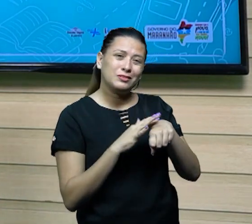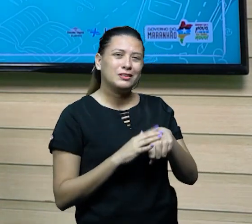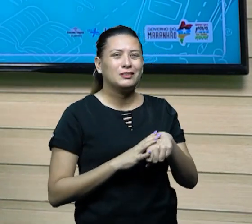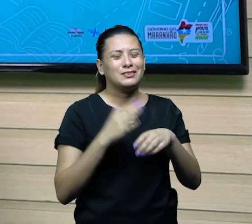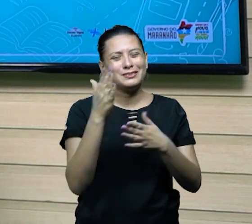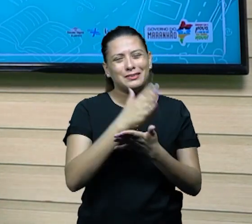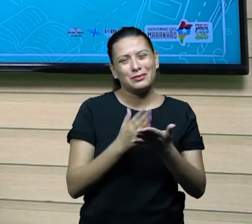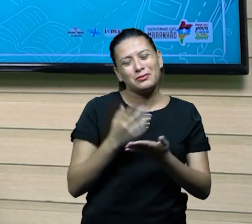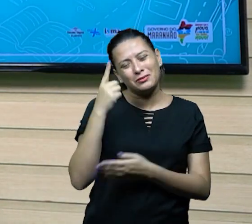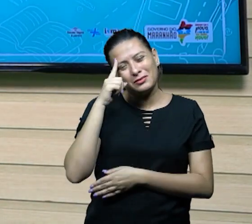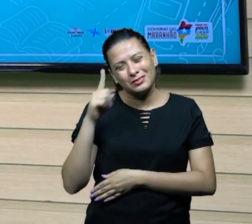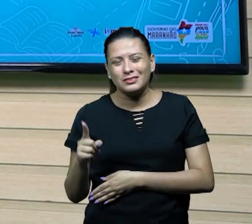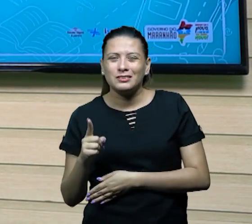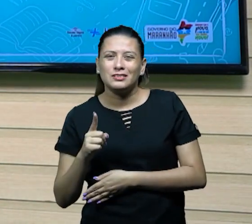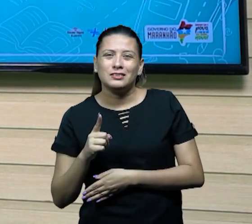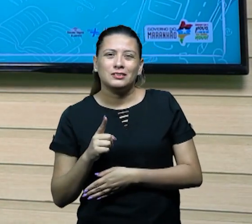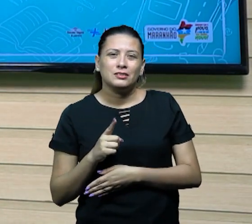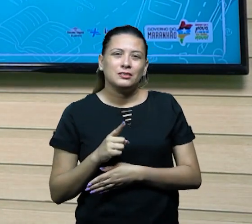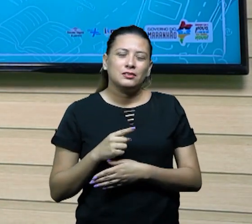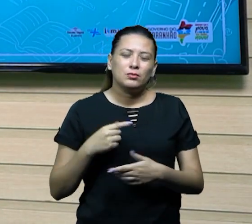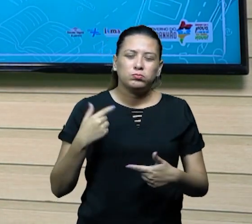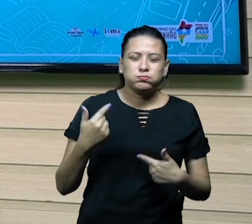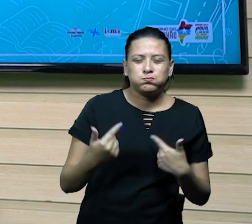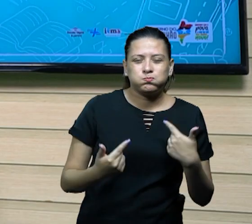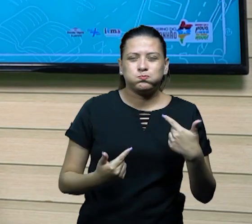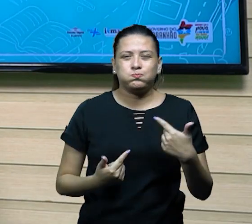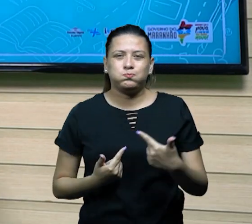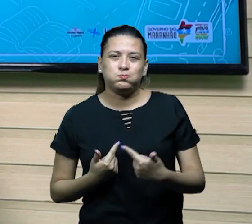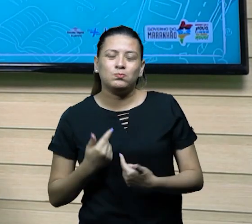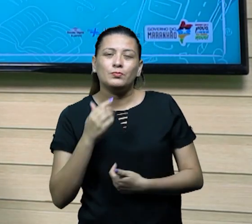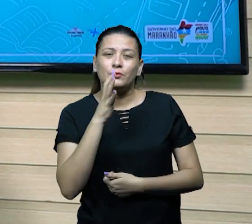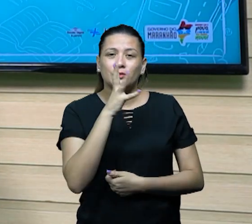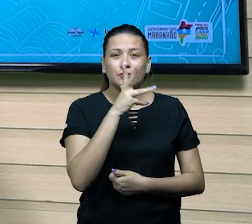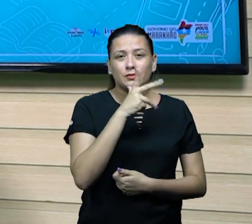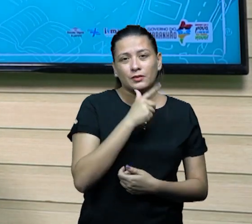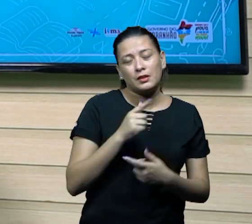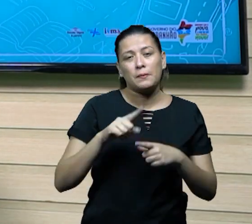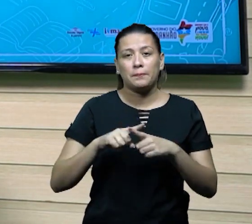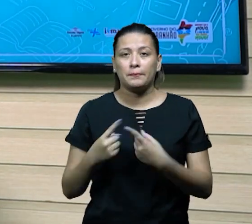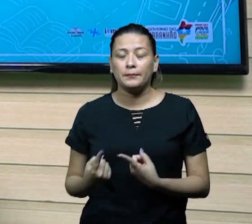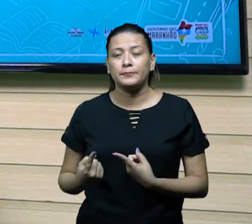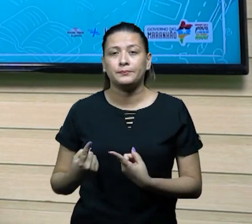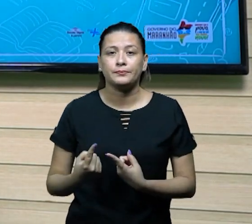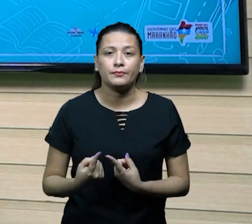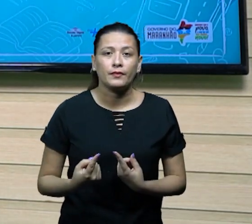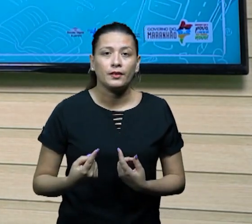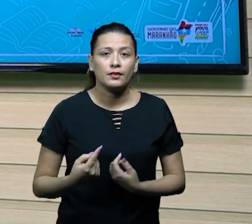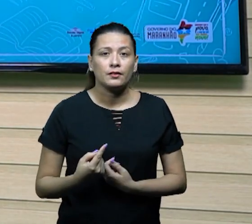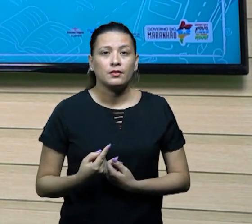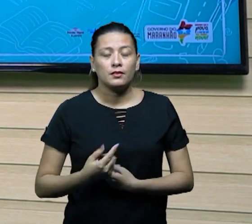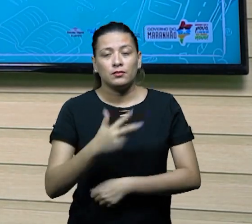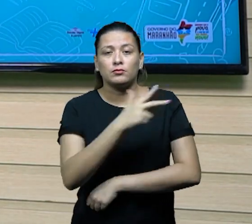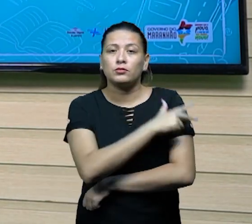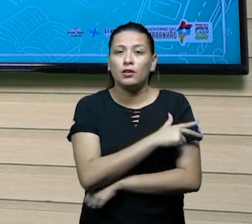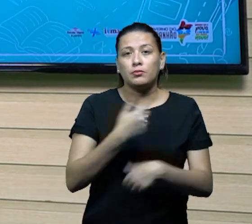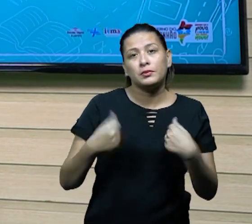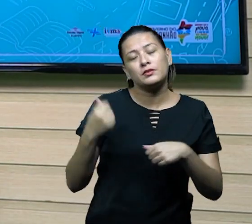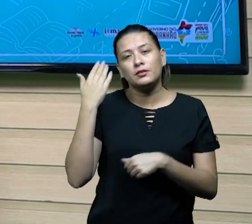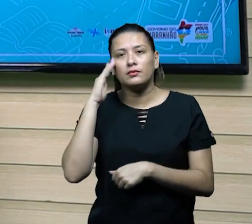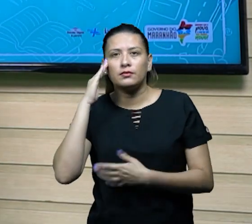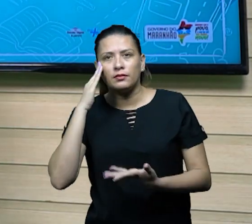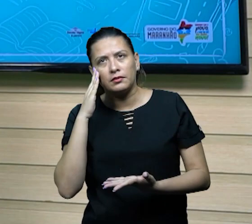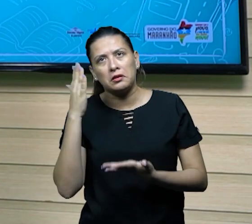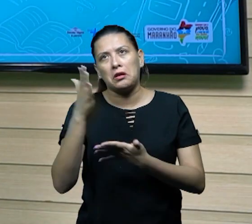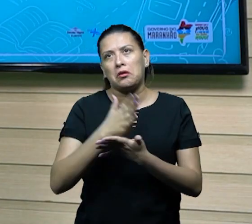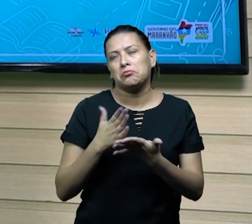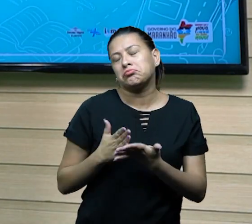entender que eu não fui produtivo por alguns dias porque eu estava doente. Claro que nós sabemos que a gente tem que ser o máximo possível produtivo. Mas existem momentos